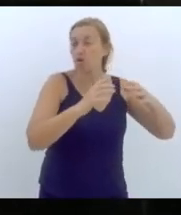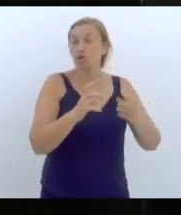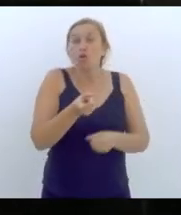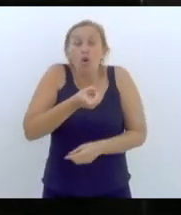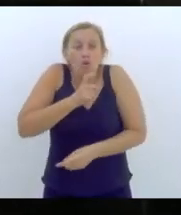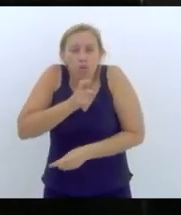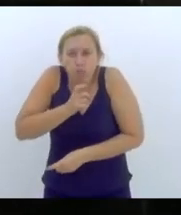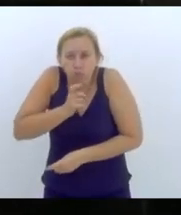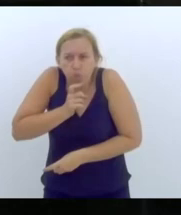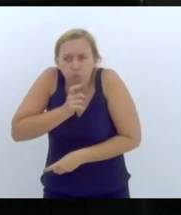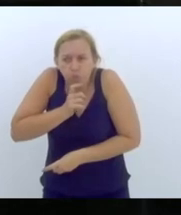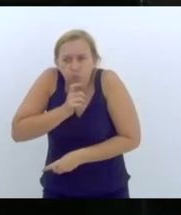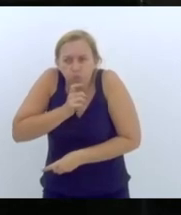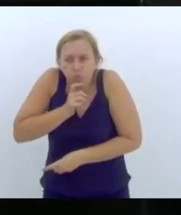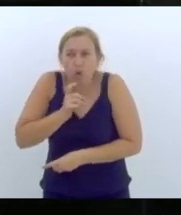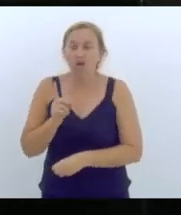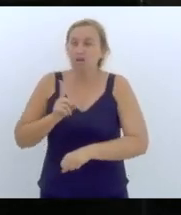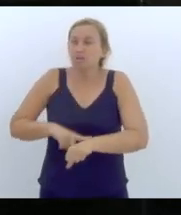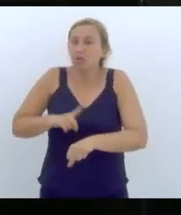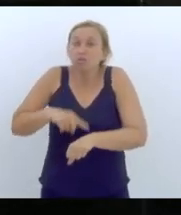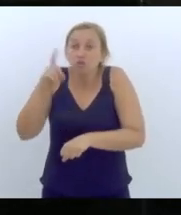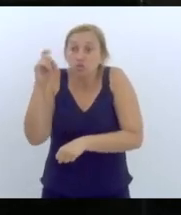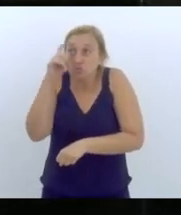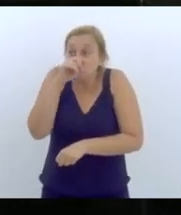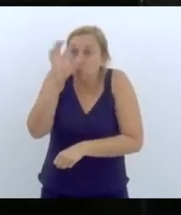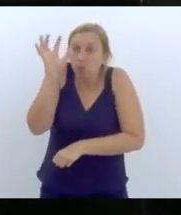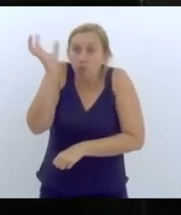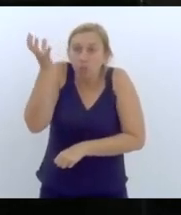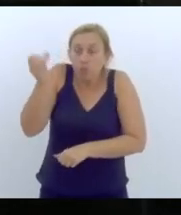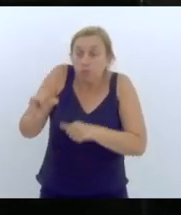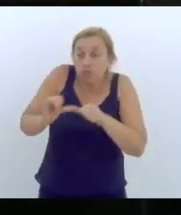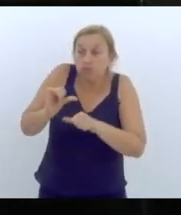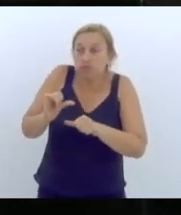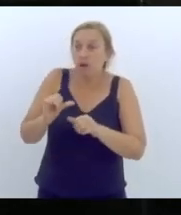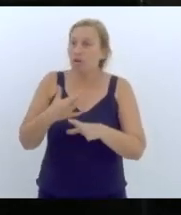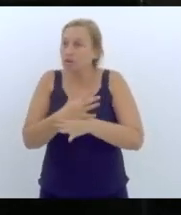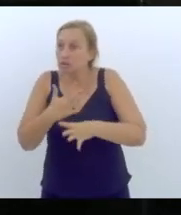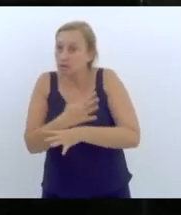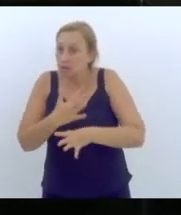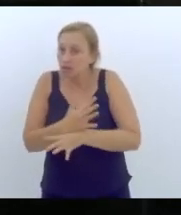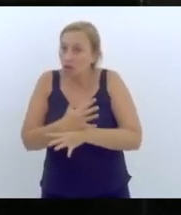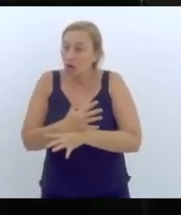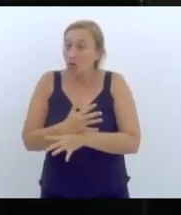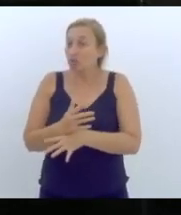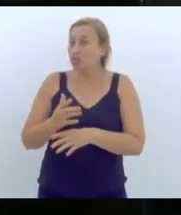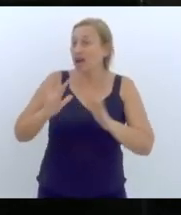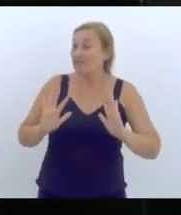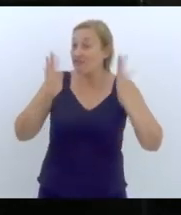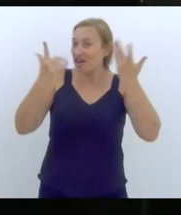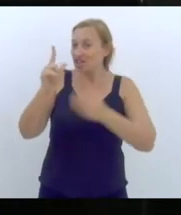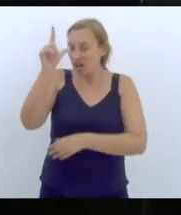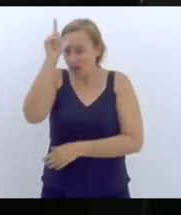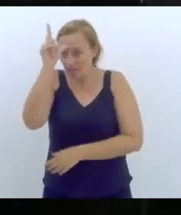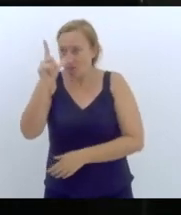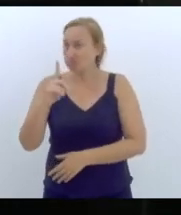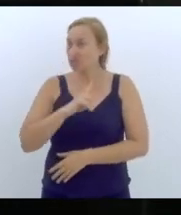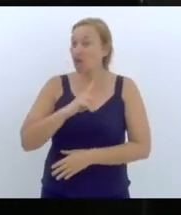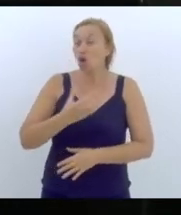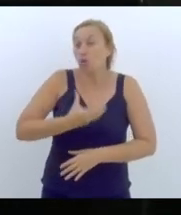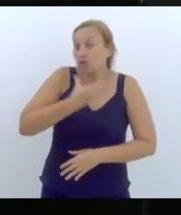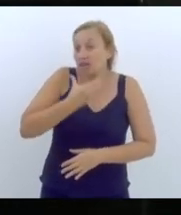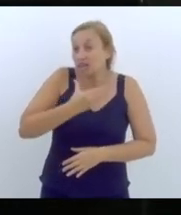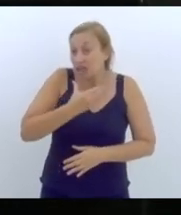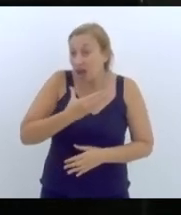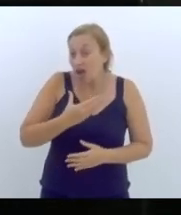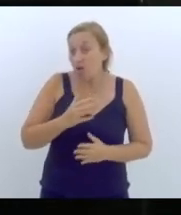chega, quando temos momentos emblemáticos da nossa cidade, quando a Bauer Fest está, quando o Natal Imperial está,